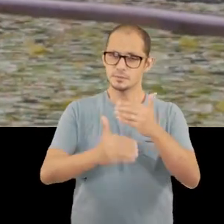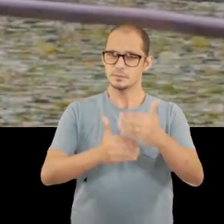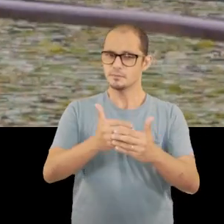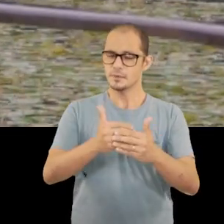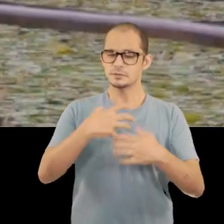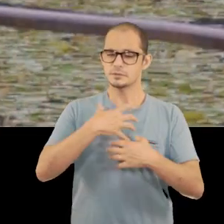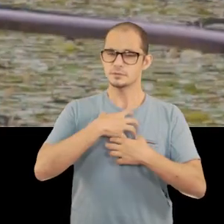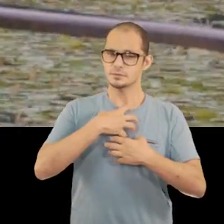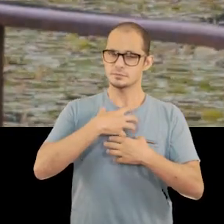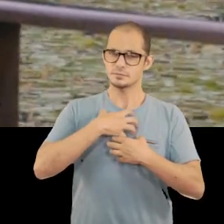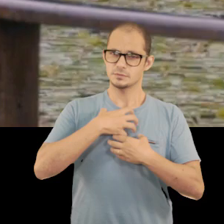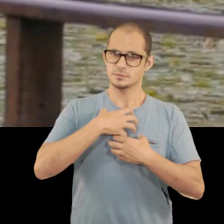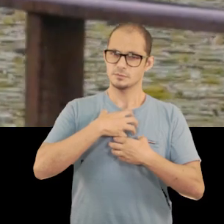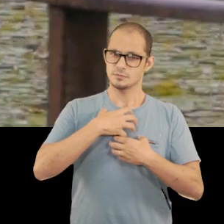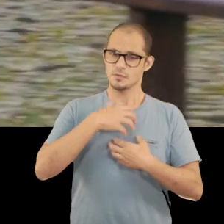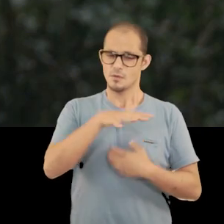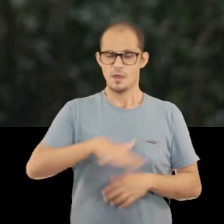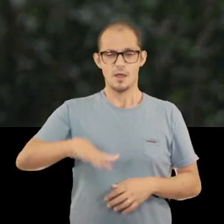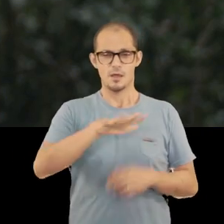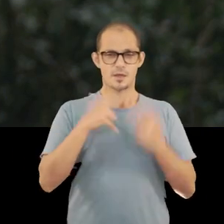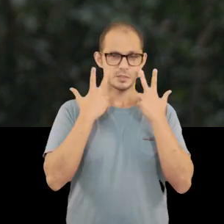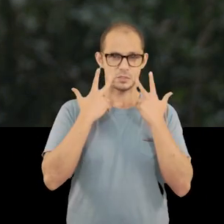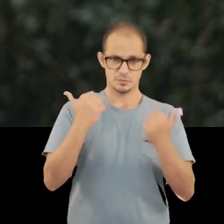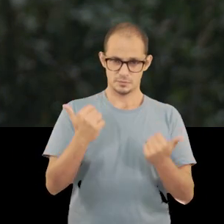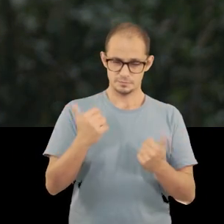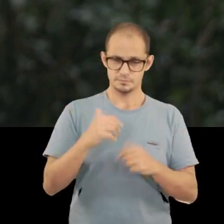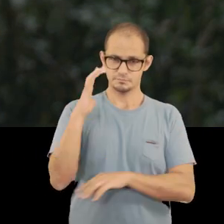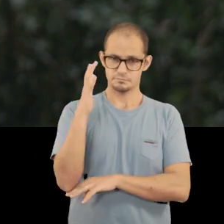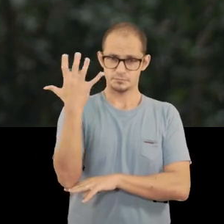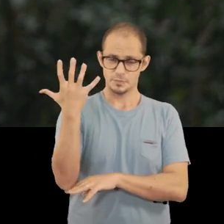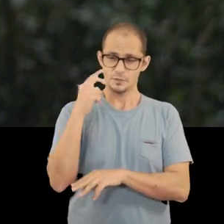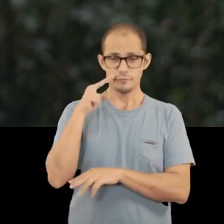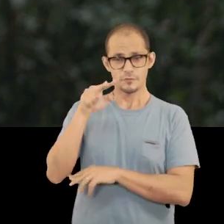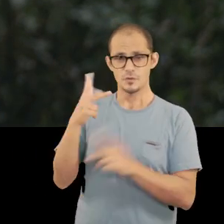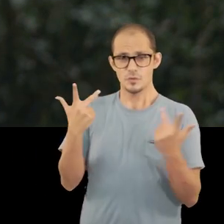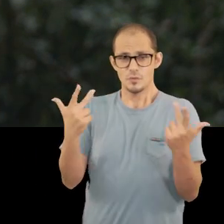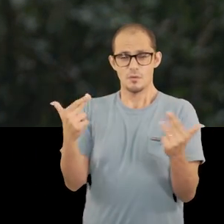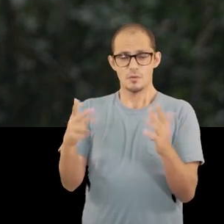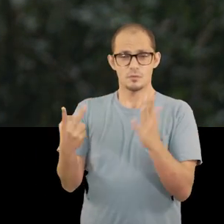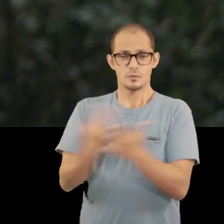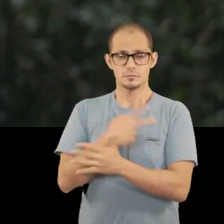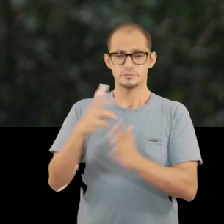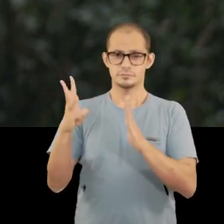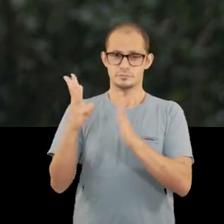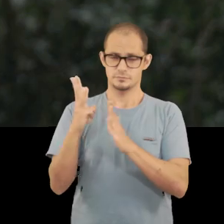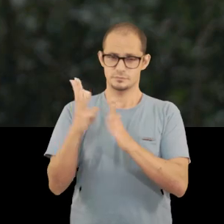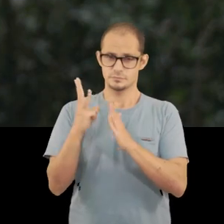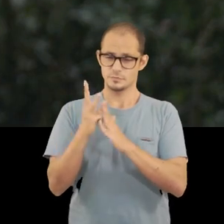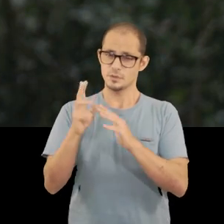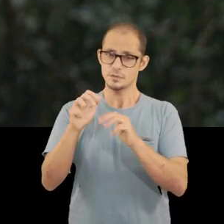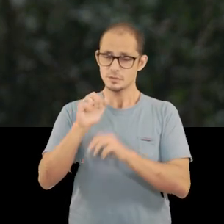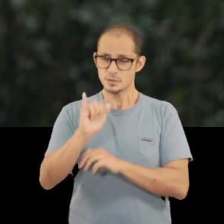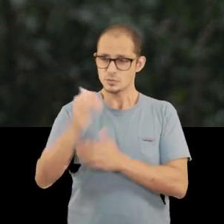desenvolve mais essa sensibilização com o ambiente natural. Isso a gente vê nas comunidades indígenas. E